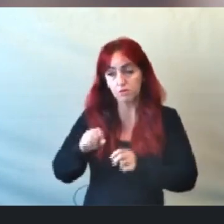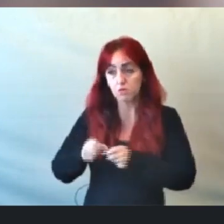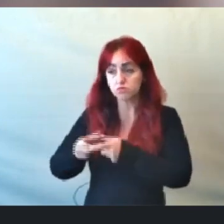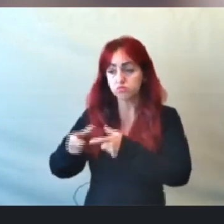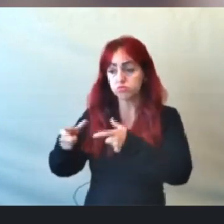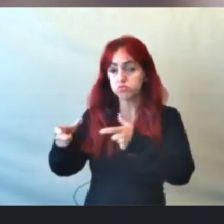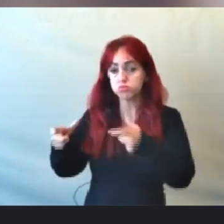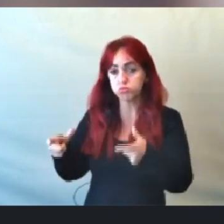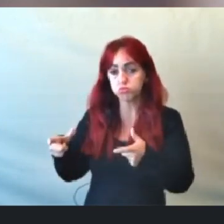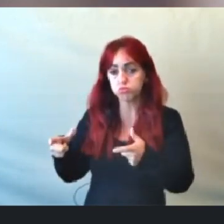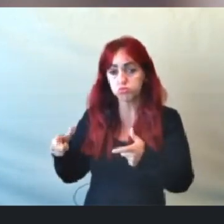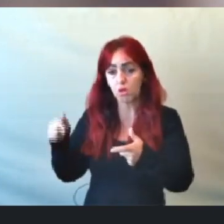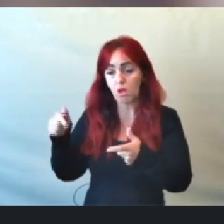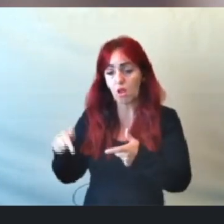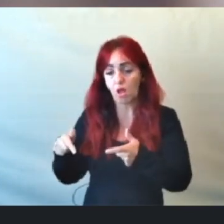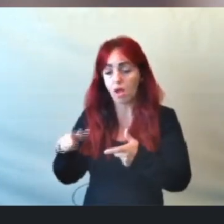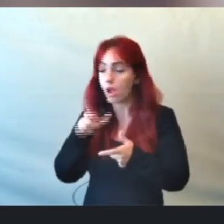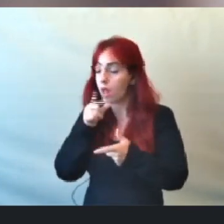ela